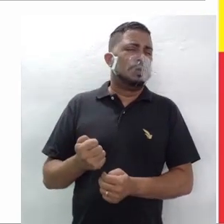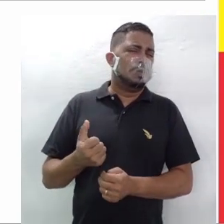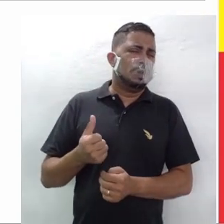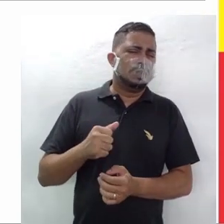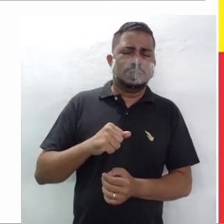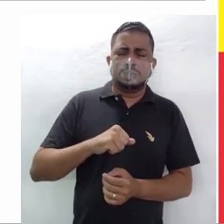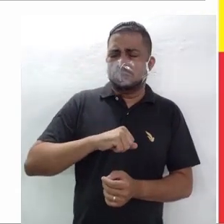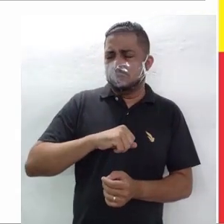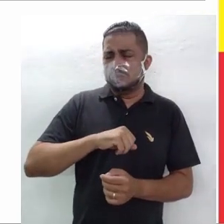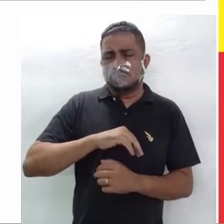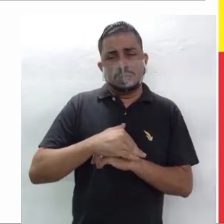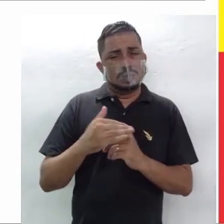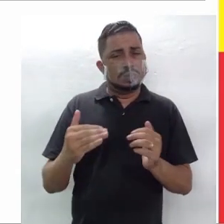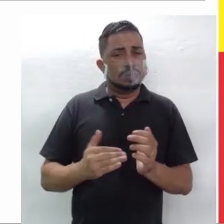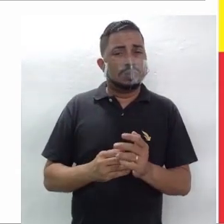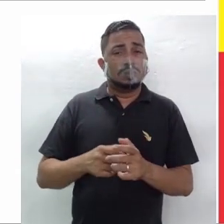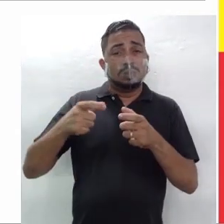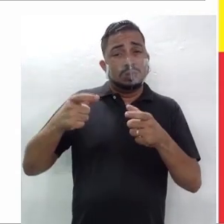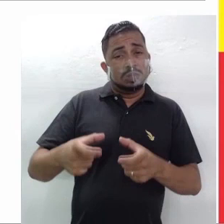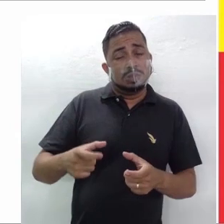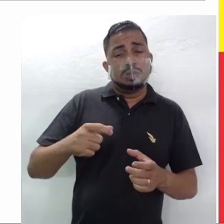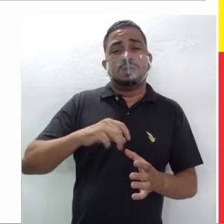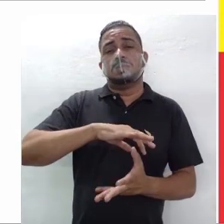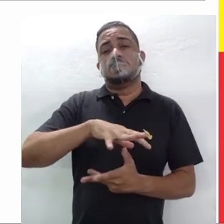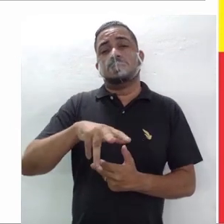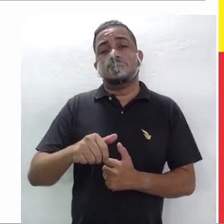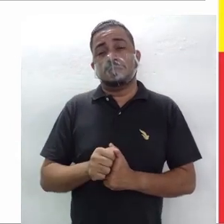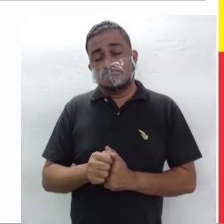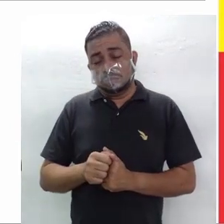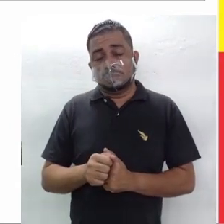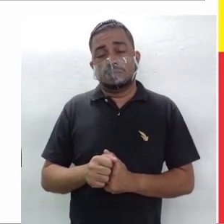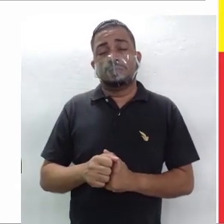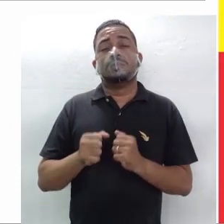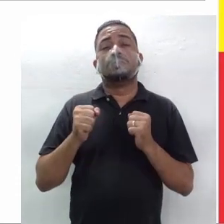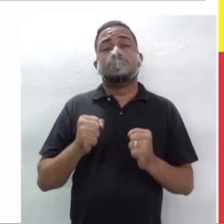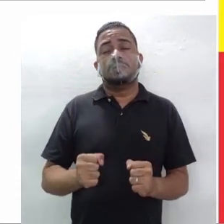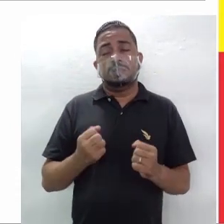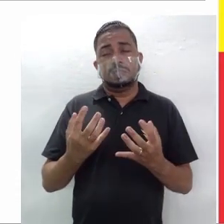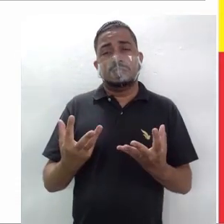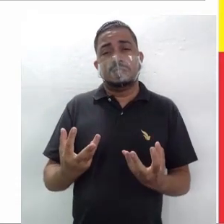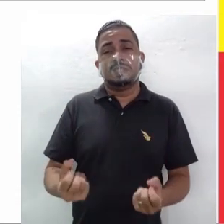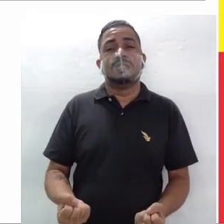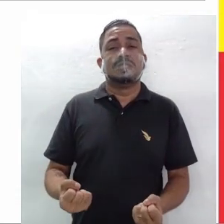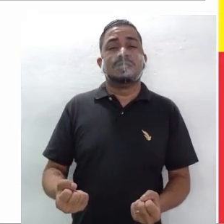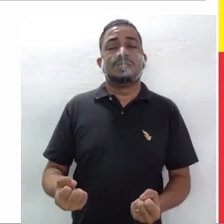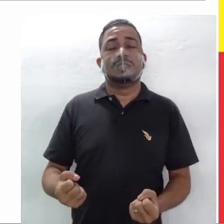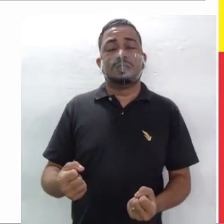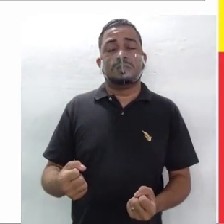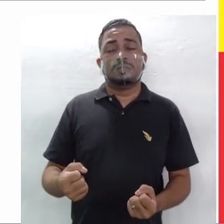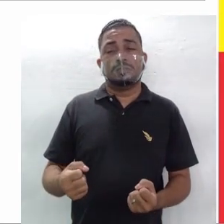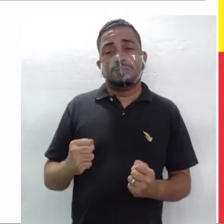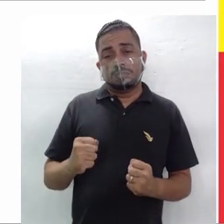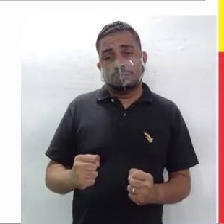quase todos os lugares do mundo. A seca pode ocorrer, no